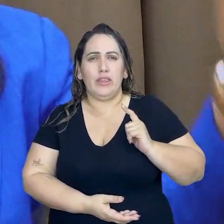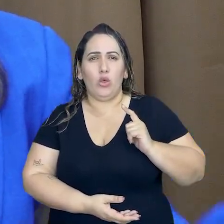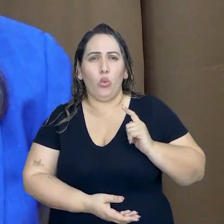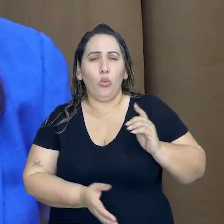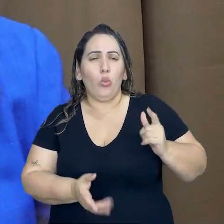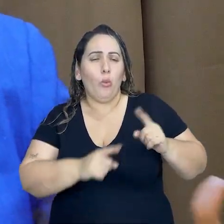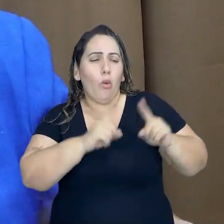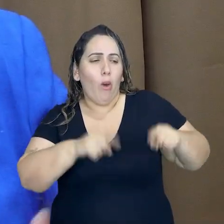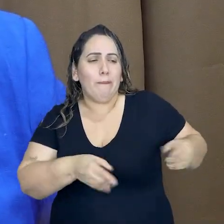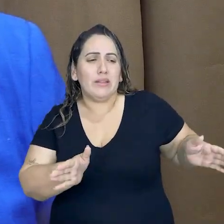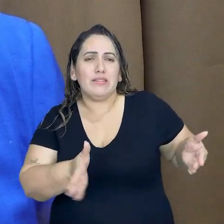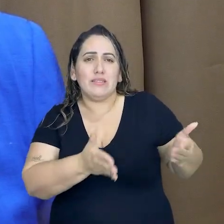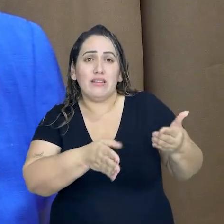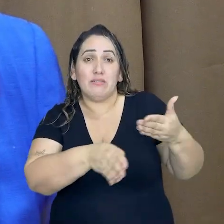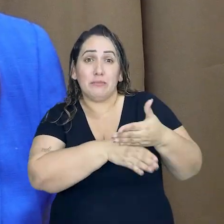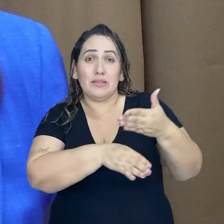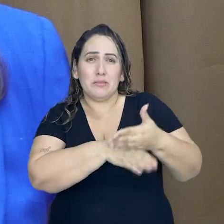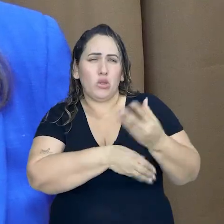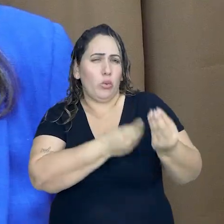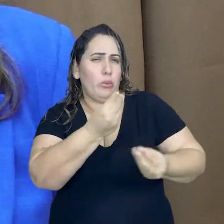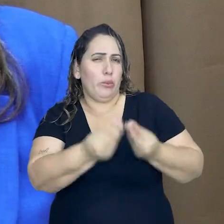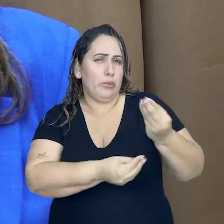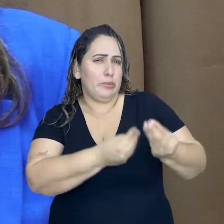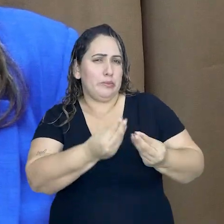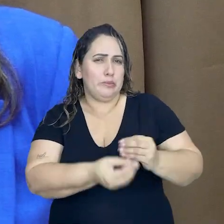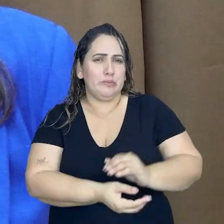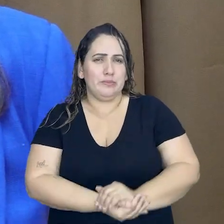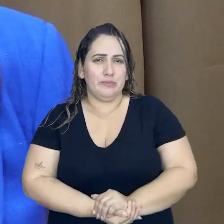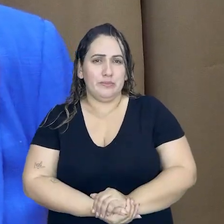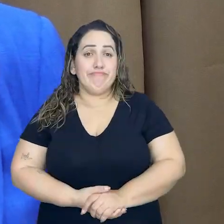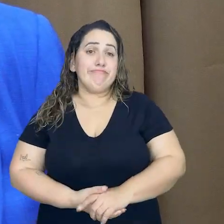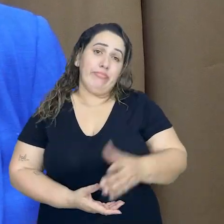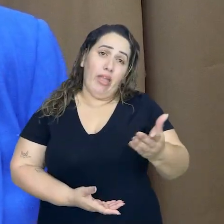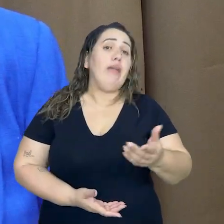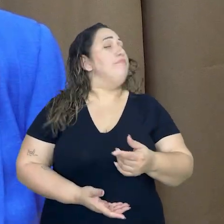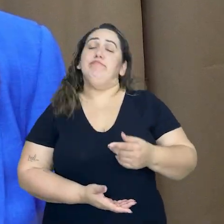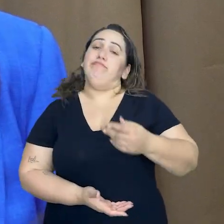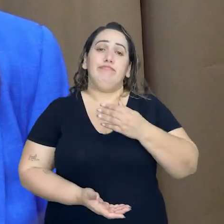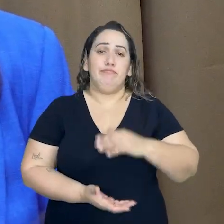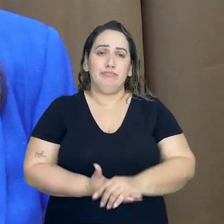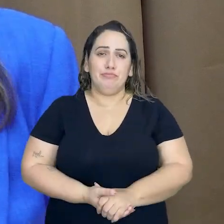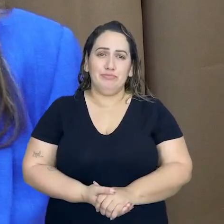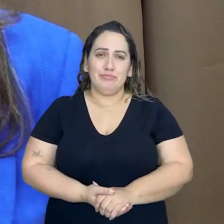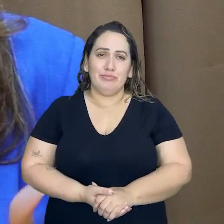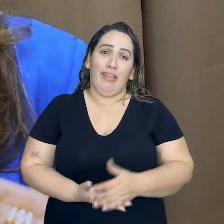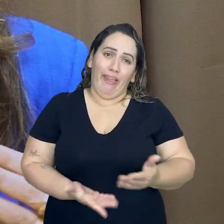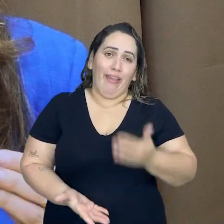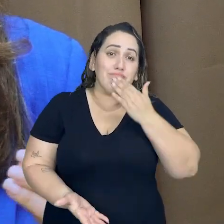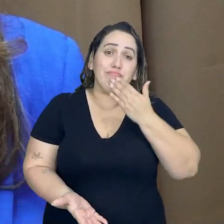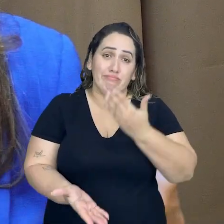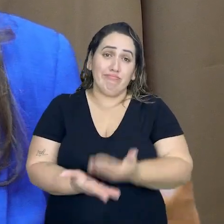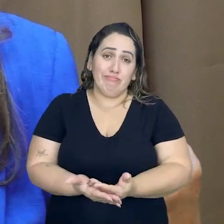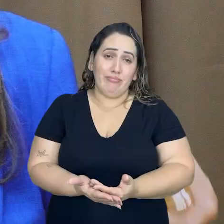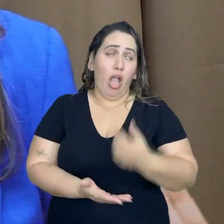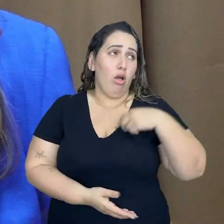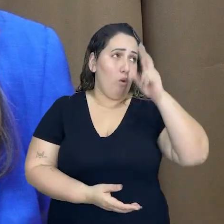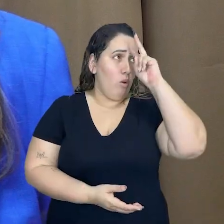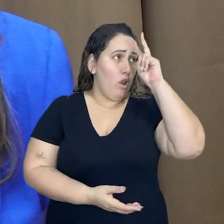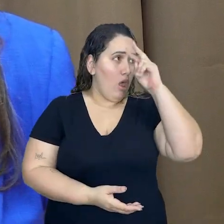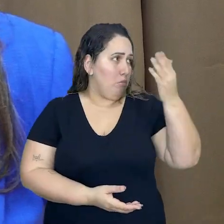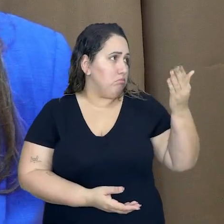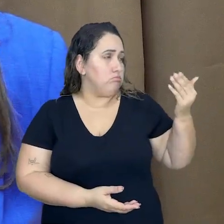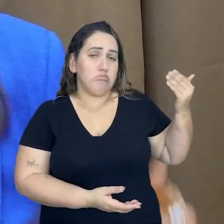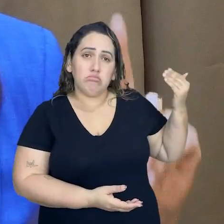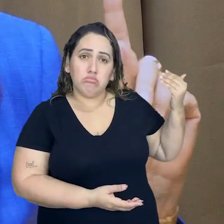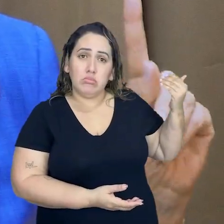constitucional e foi para a Constituição Federal que esses recursos que não são aplicados, eles só deverão